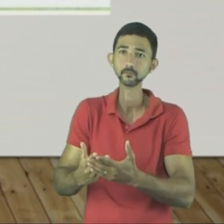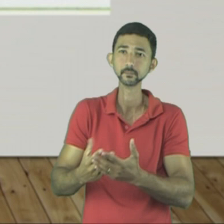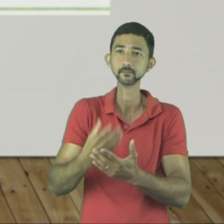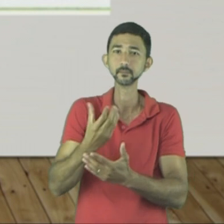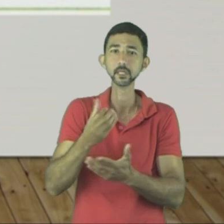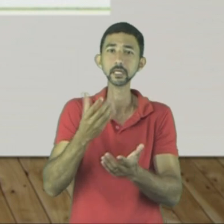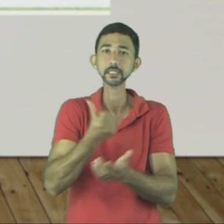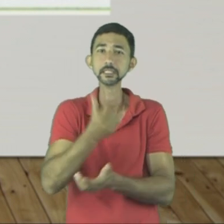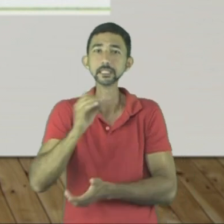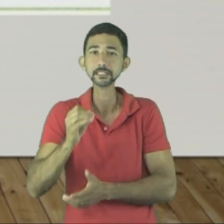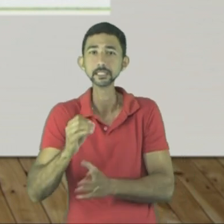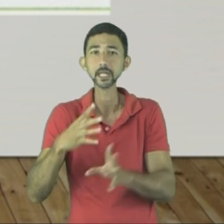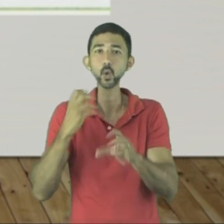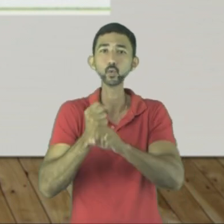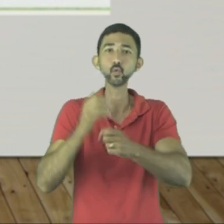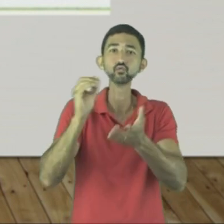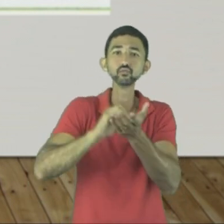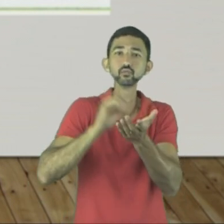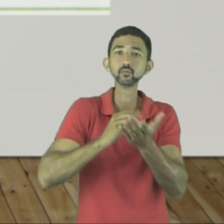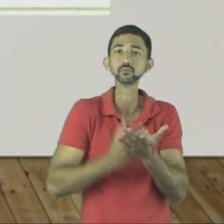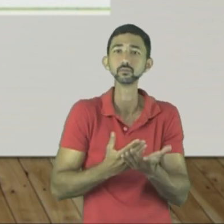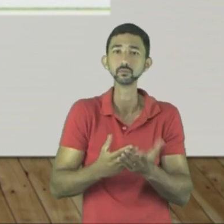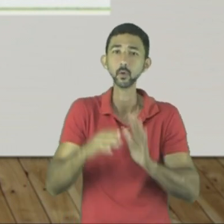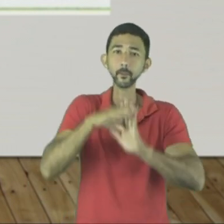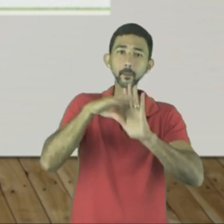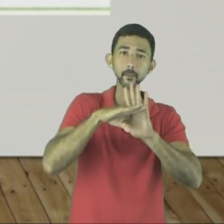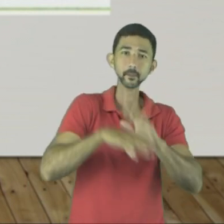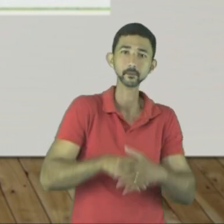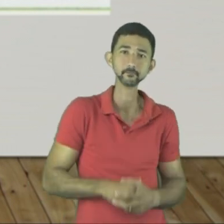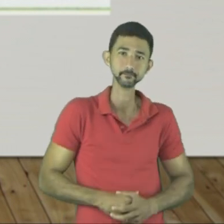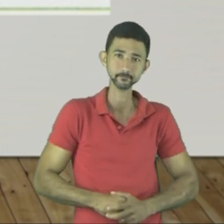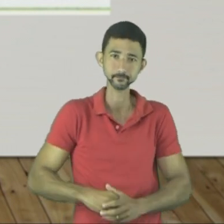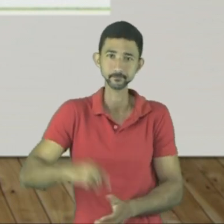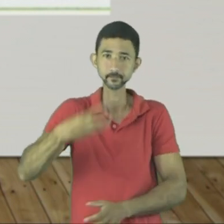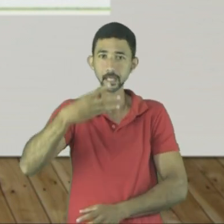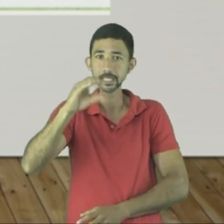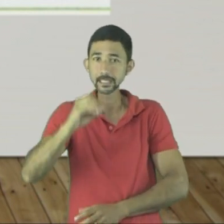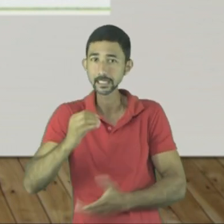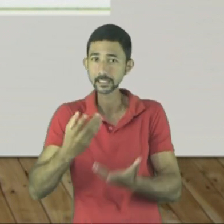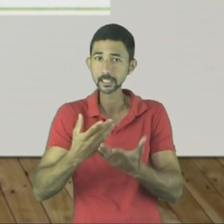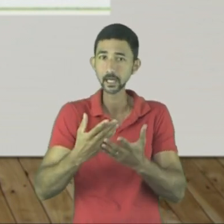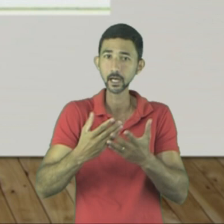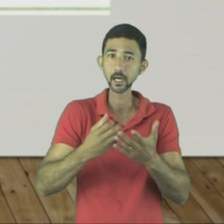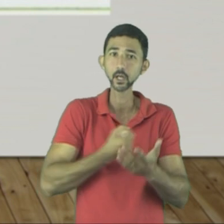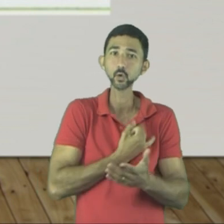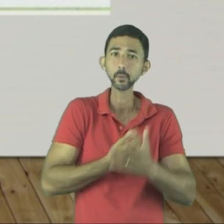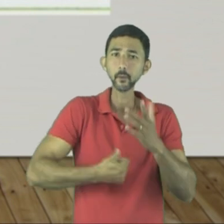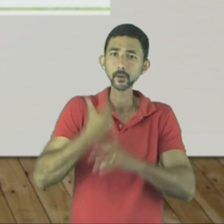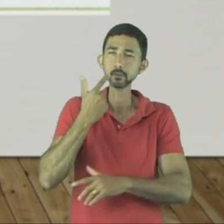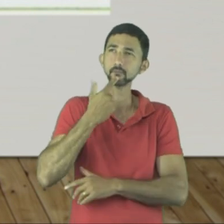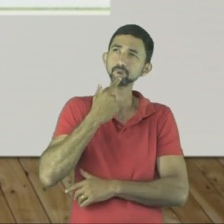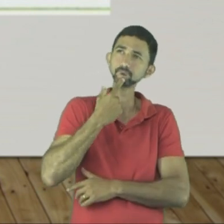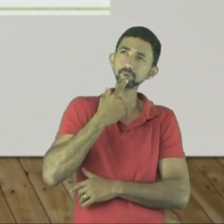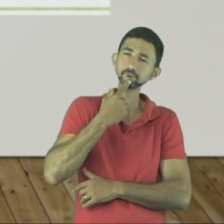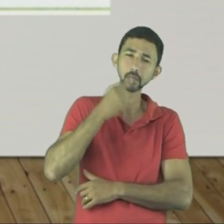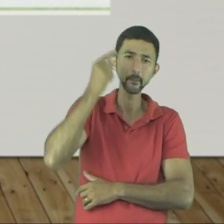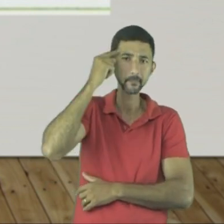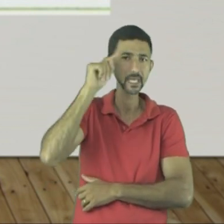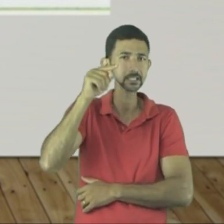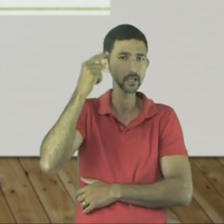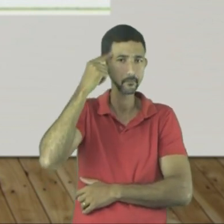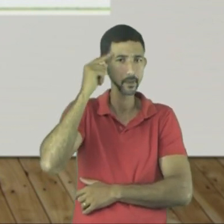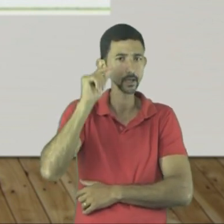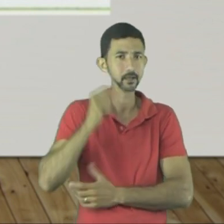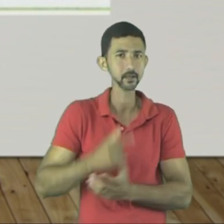escrevi o 60 completamente em números primos, porque o 30 é primo. Bora pensando aí,